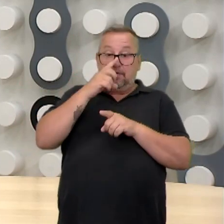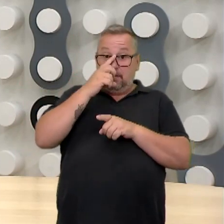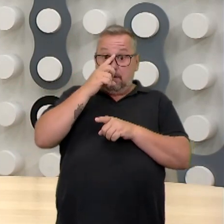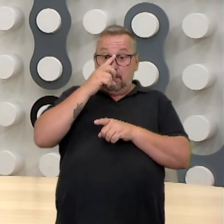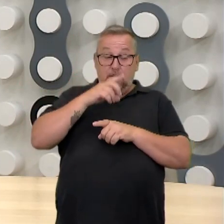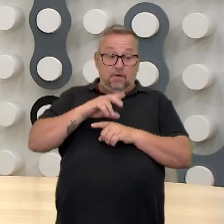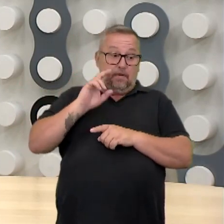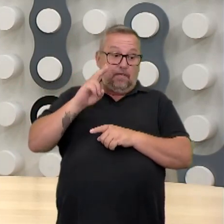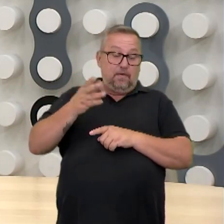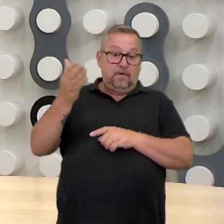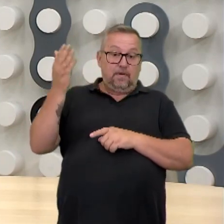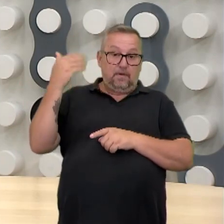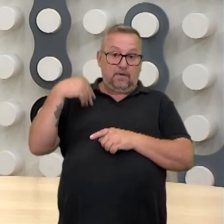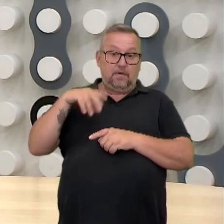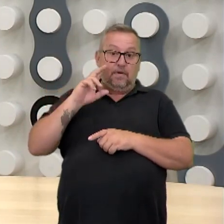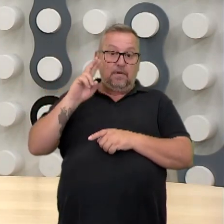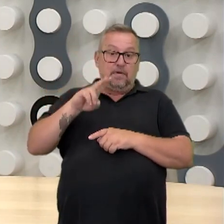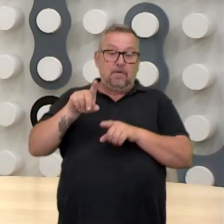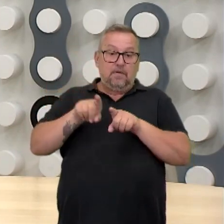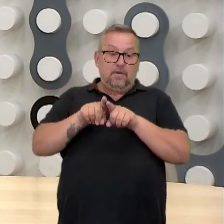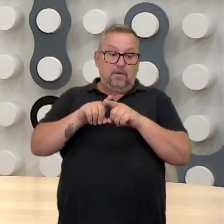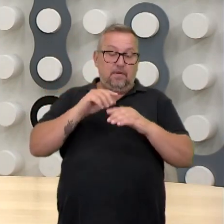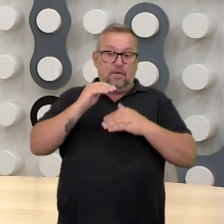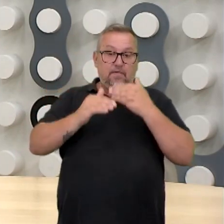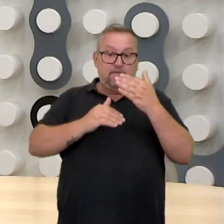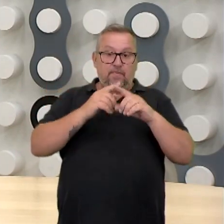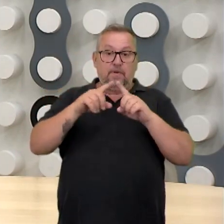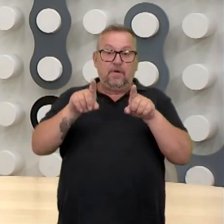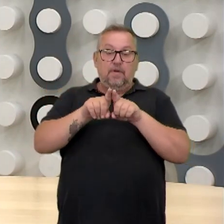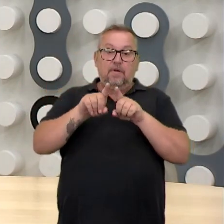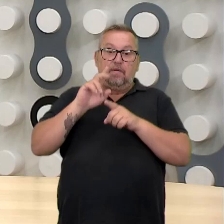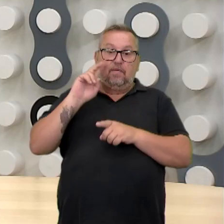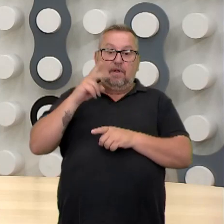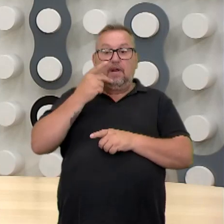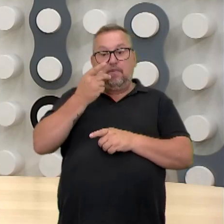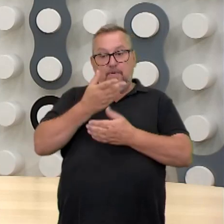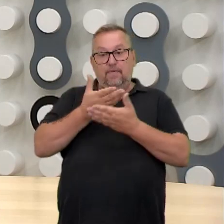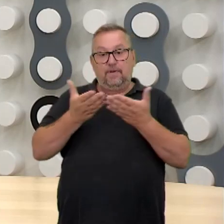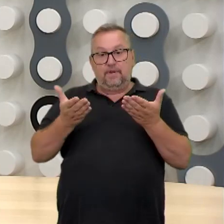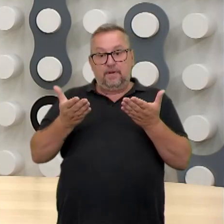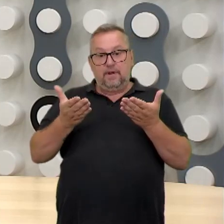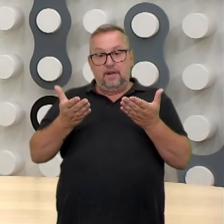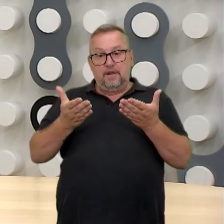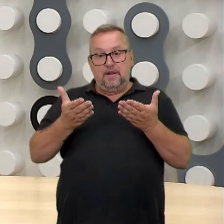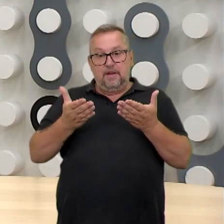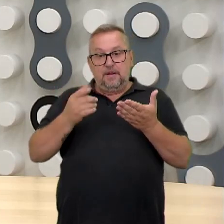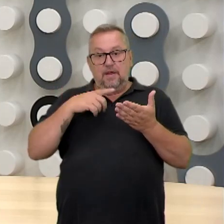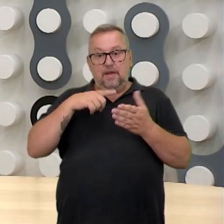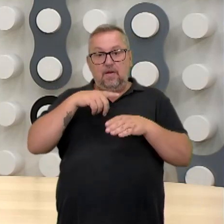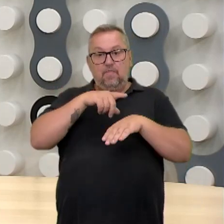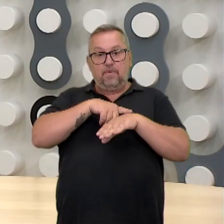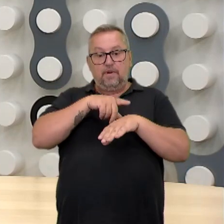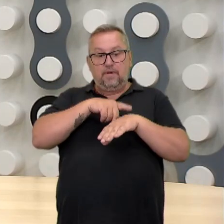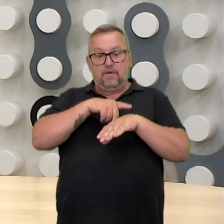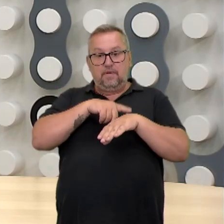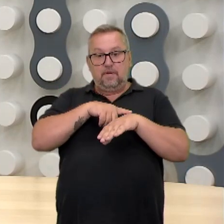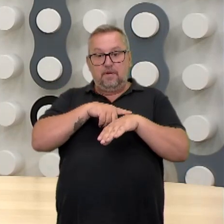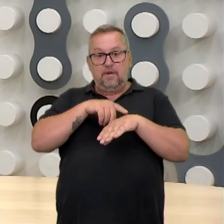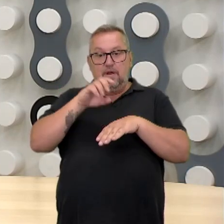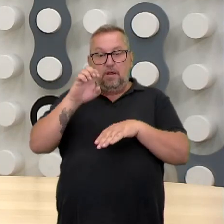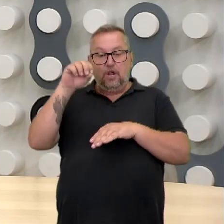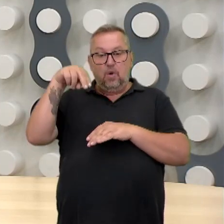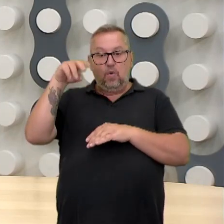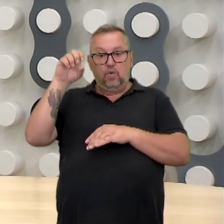aula anterior aí no desenvolvimento 2 até falei para vocês, né, que, né, o período aí dos éons, né, eles